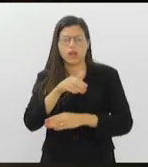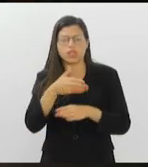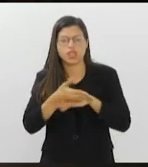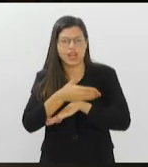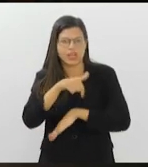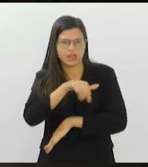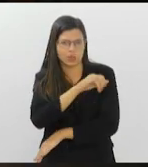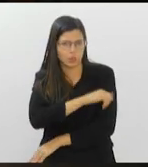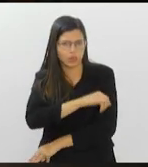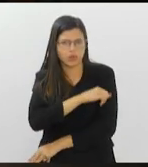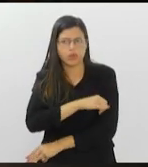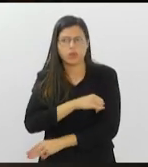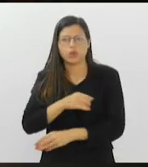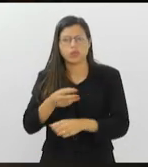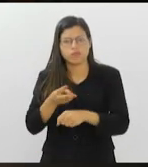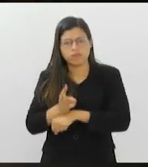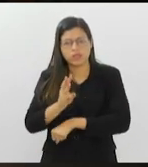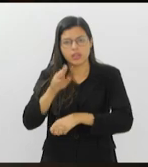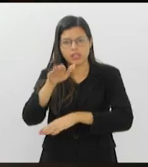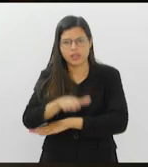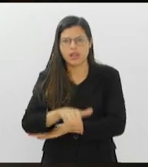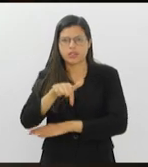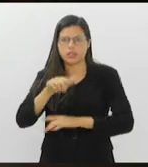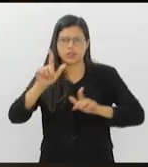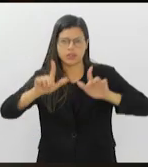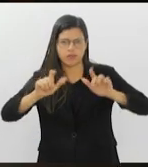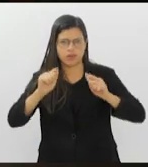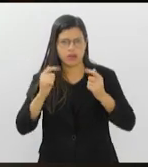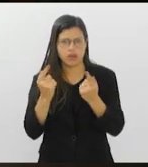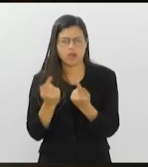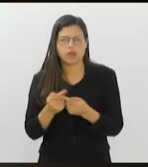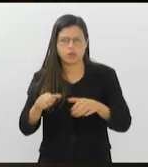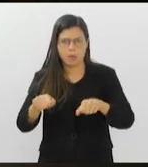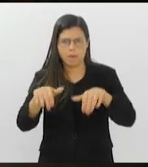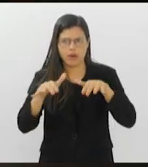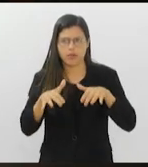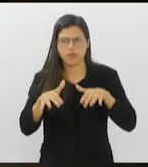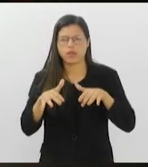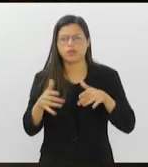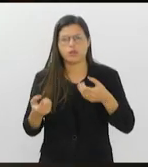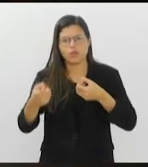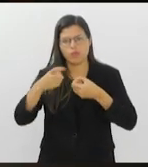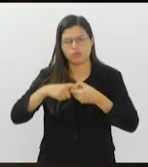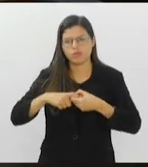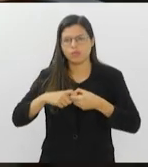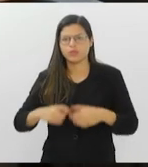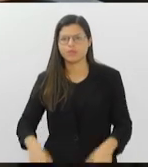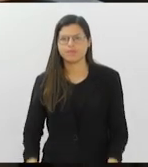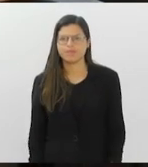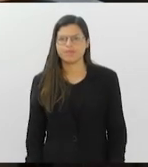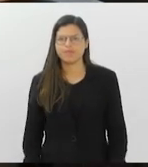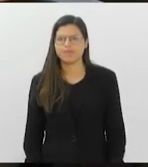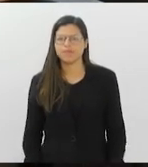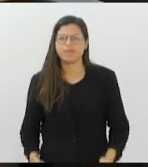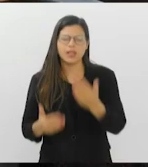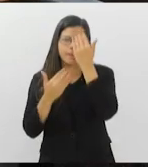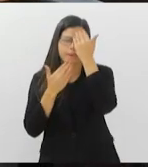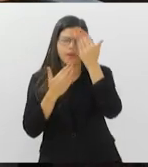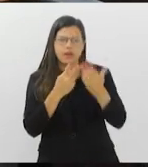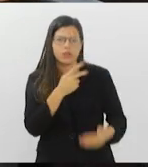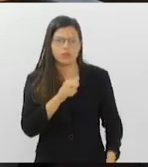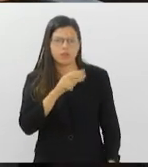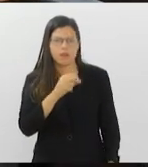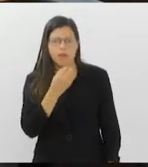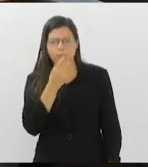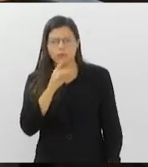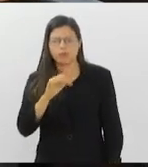ao vivo a partir de 15h, aqui mesmo na TV Alerj, direto aqui do plenário. Vicente, voltamos com você no estúdio. Obrigado, PV. Um bom dia para